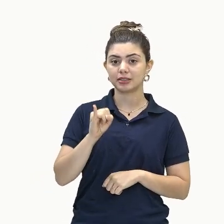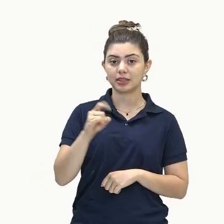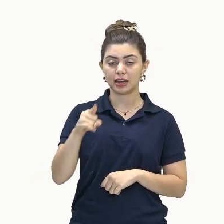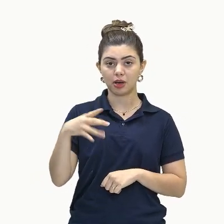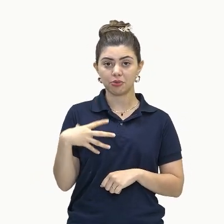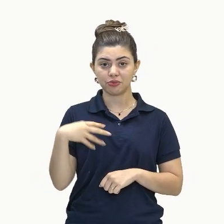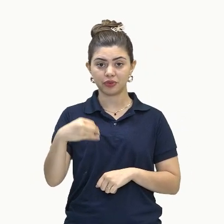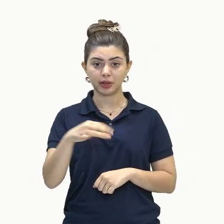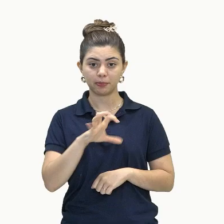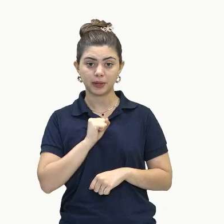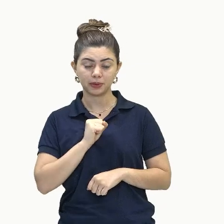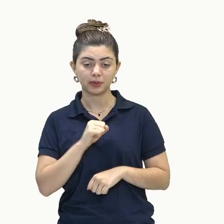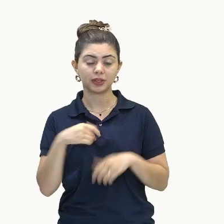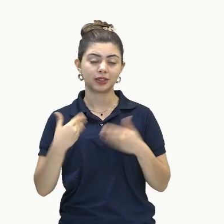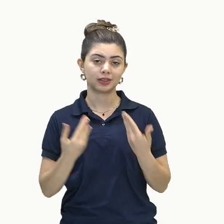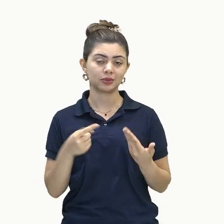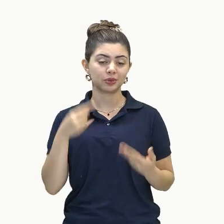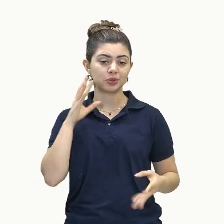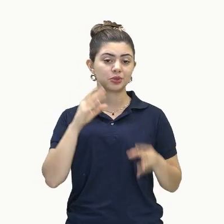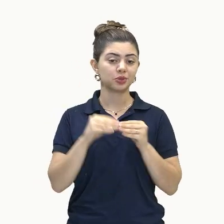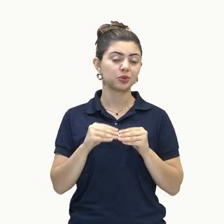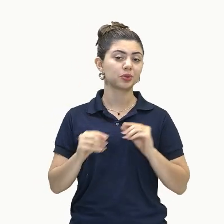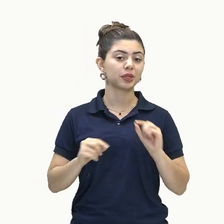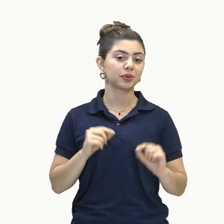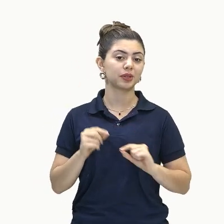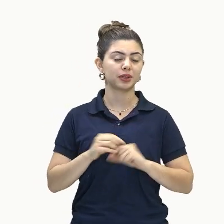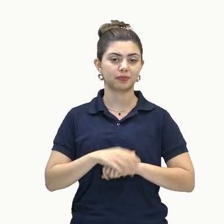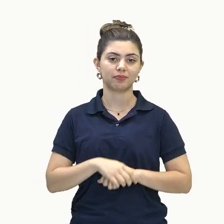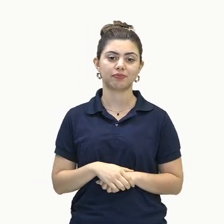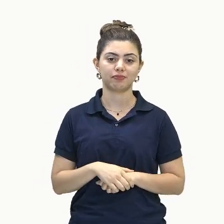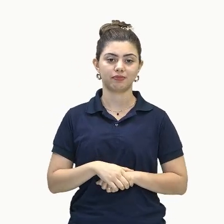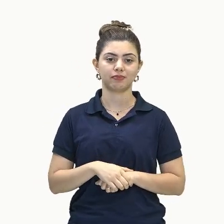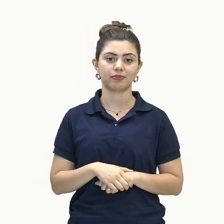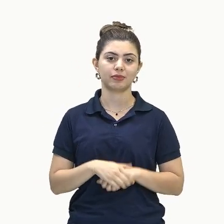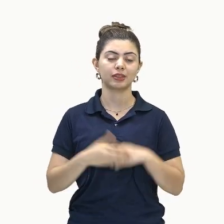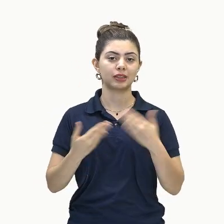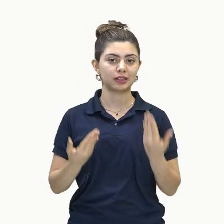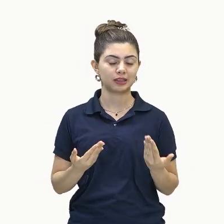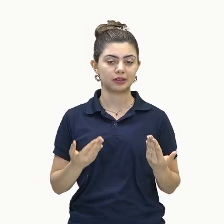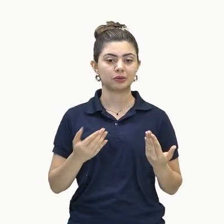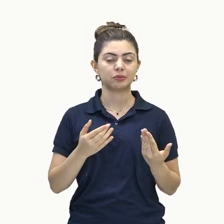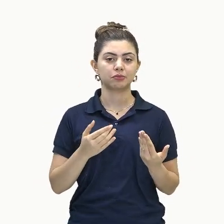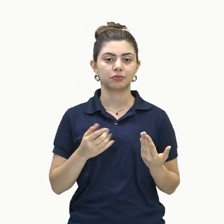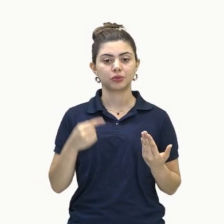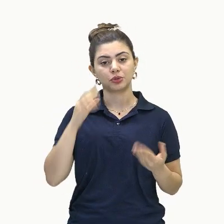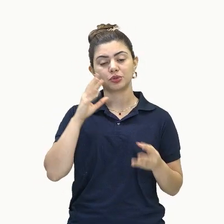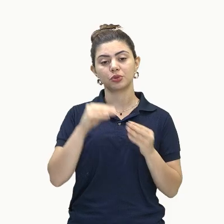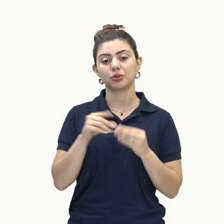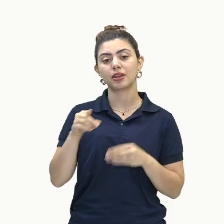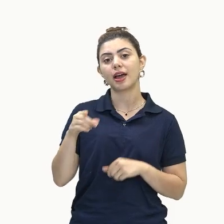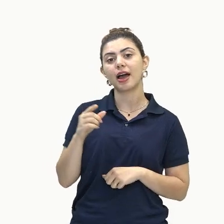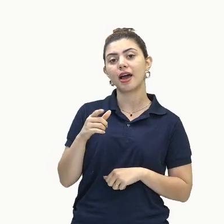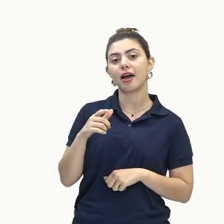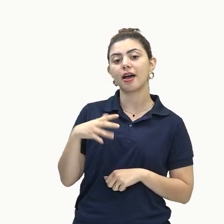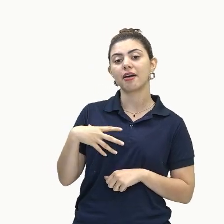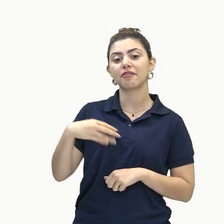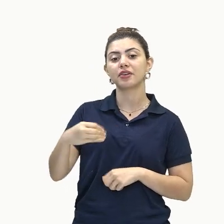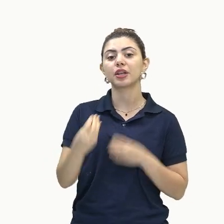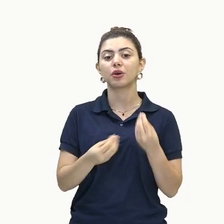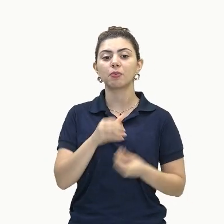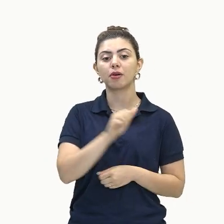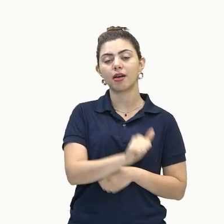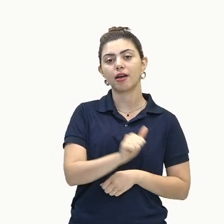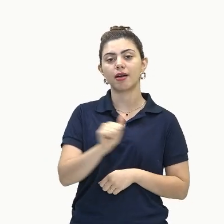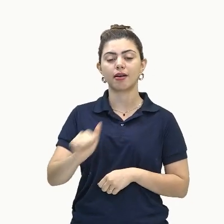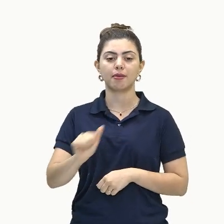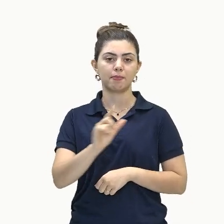condição, isso indica que a característica tem caráter recessivo. Portanto, essa filha só pode ser azinho, azinho, e todo mundo